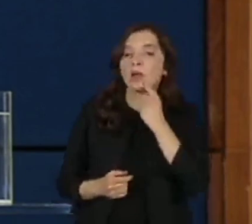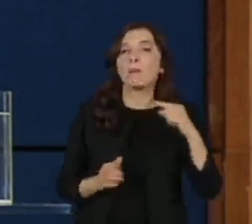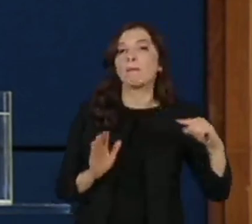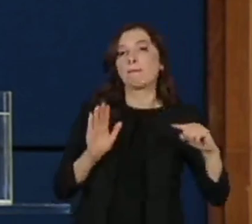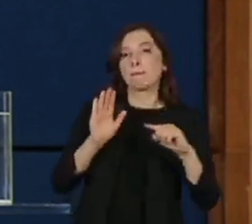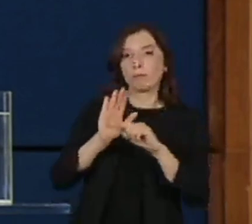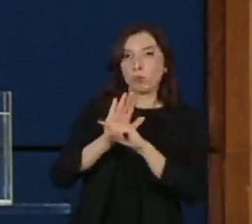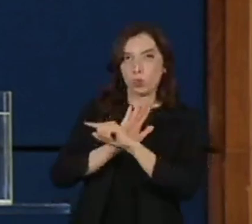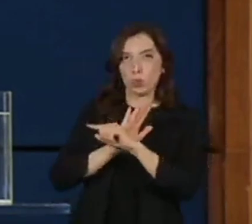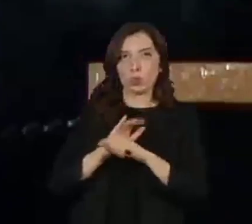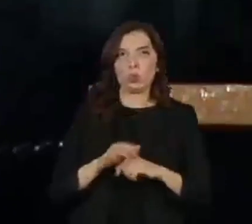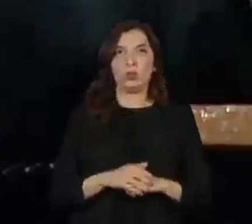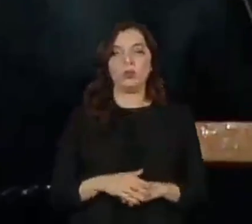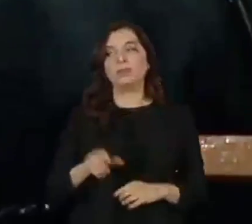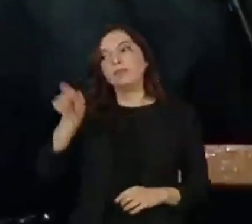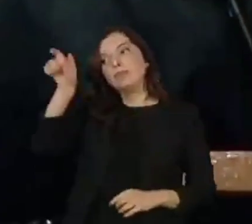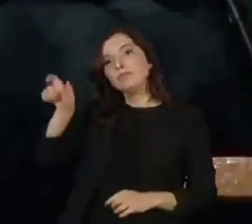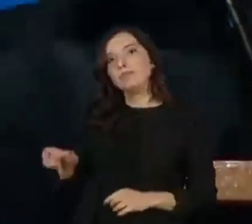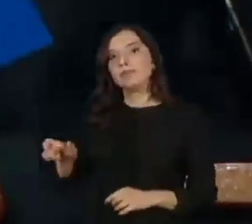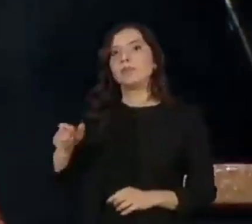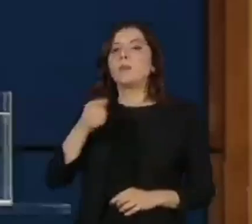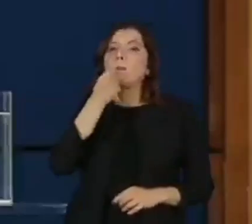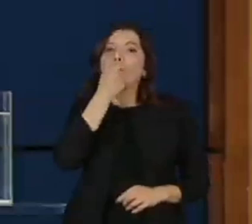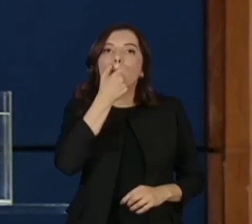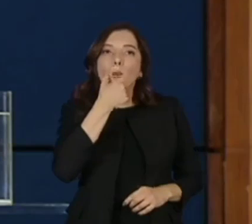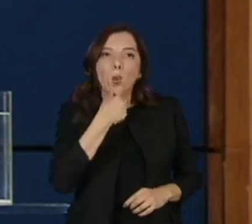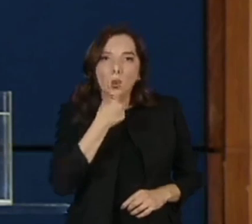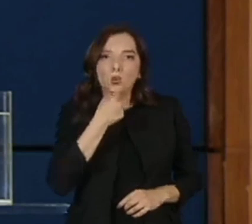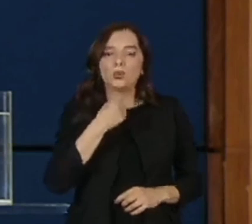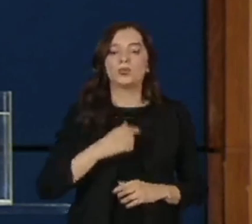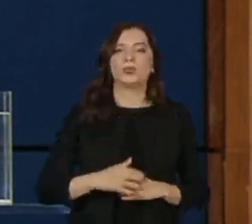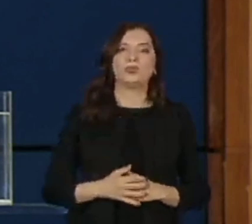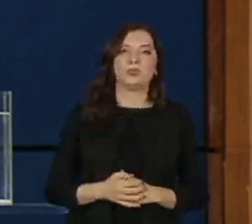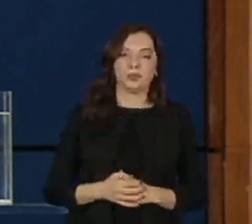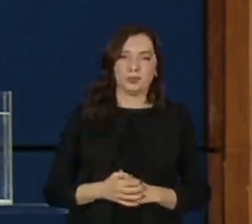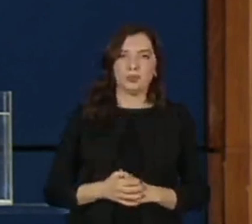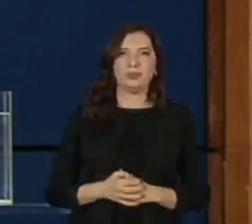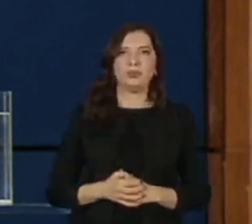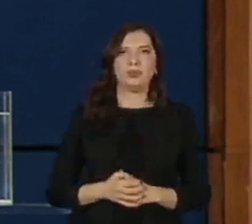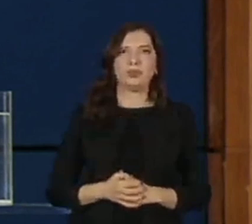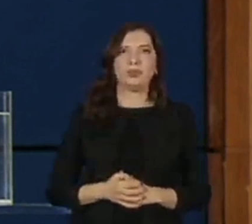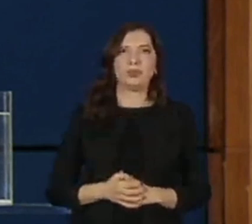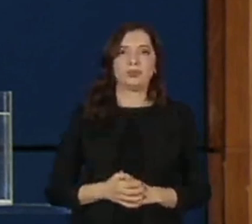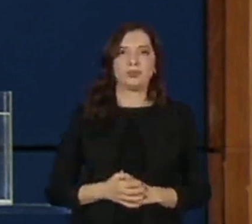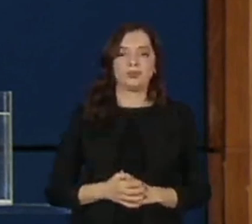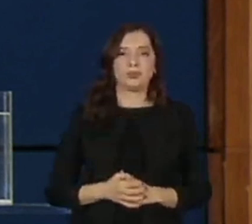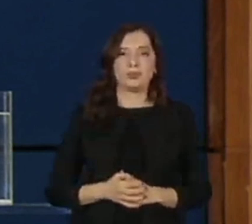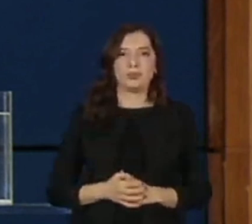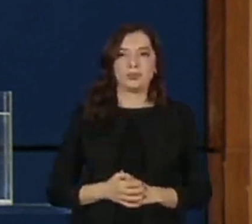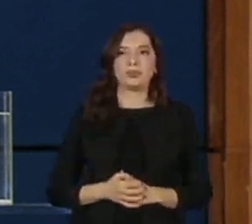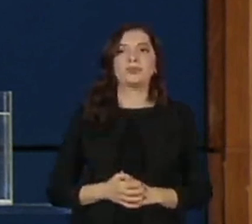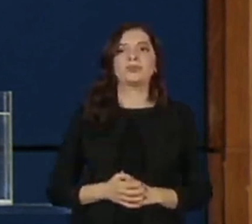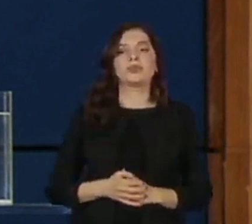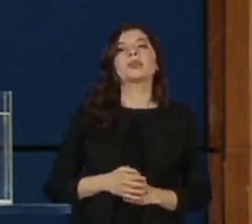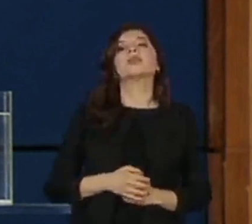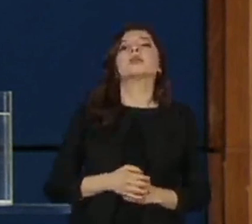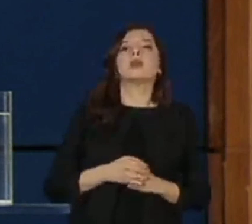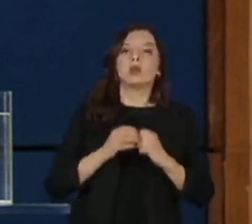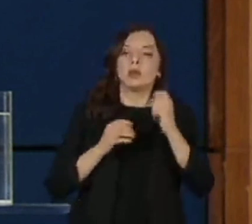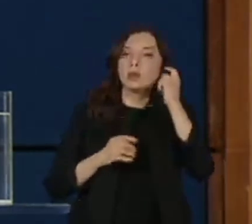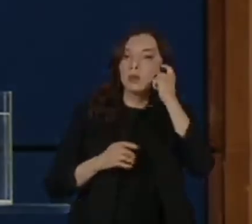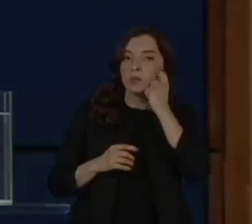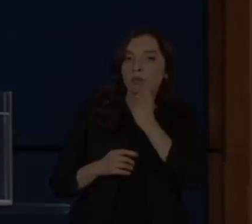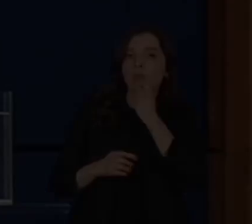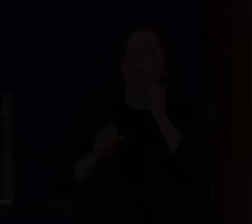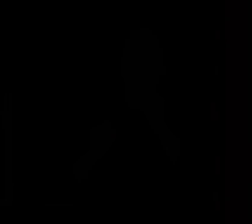para o candidato Guilherme boulos candidato Nunes 30 segundos pra sua